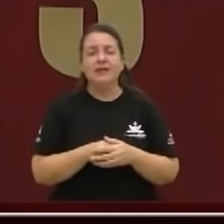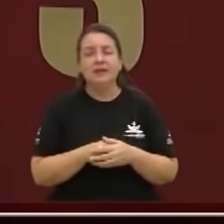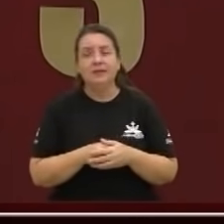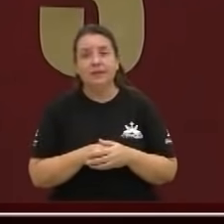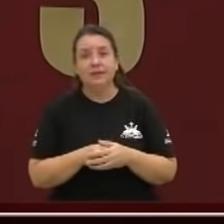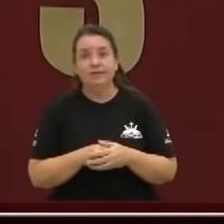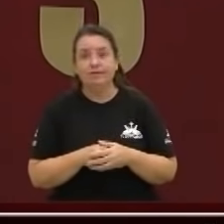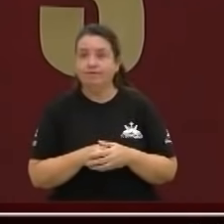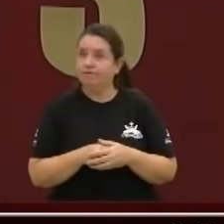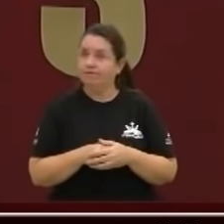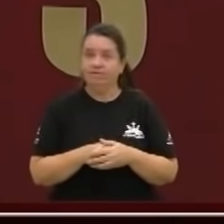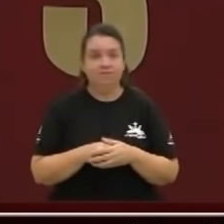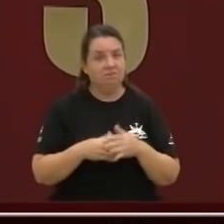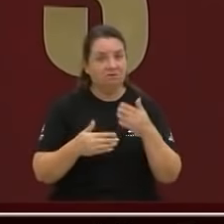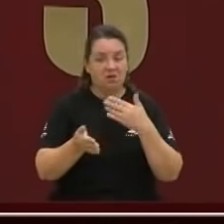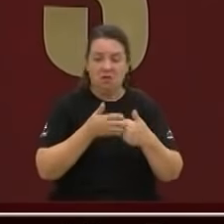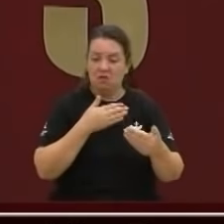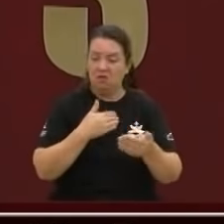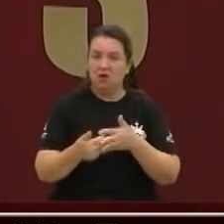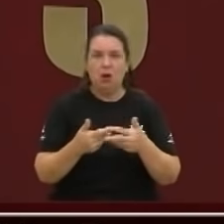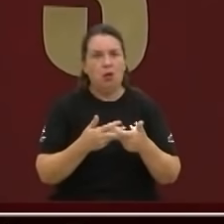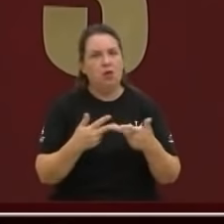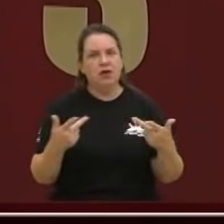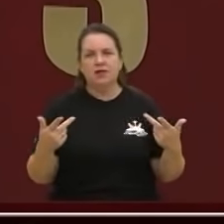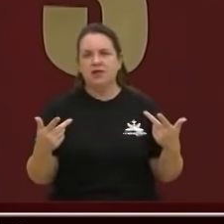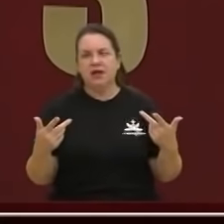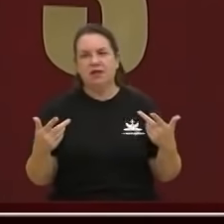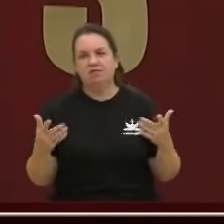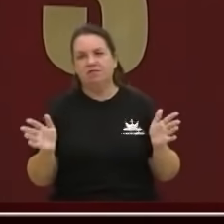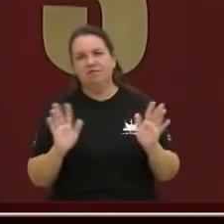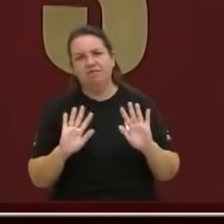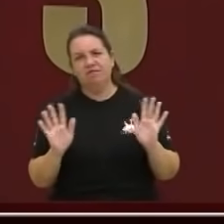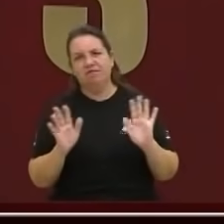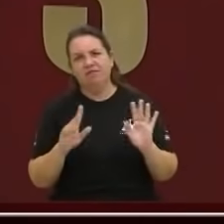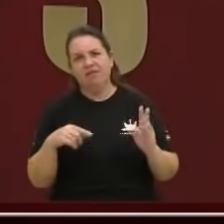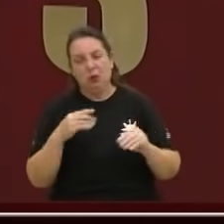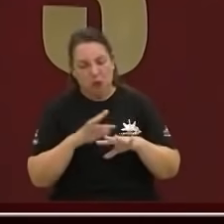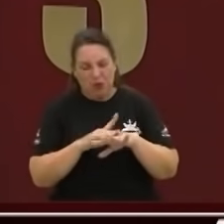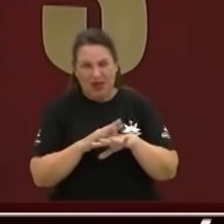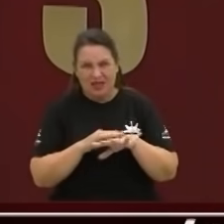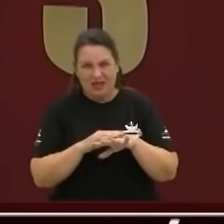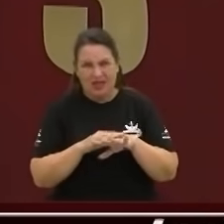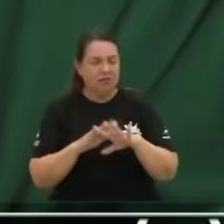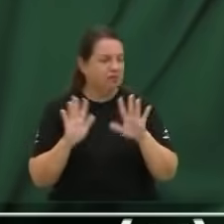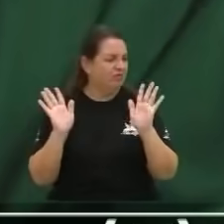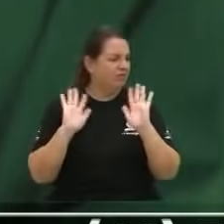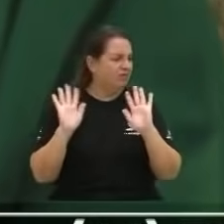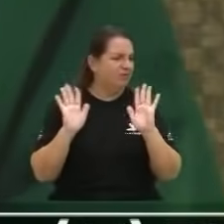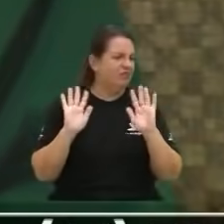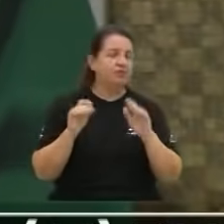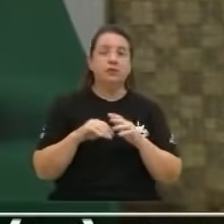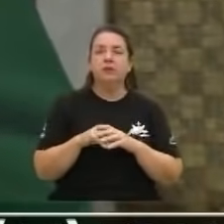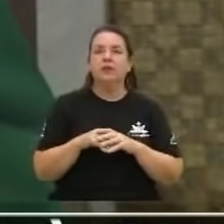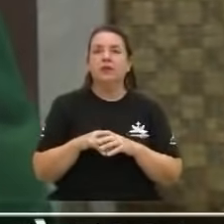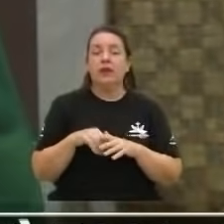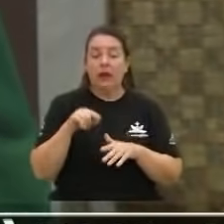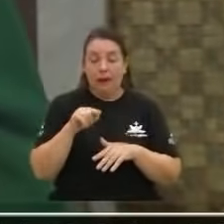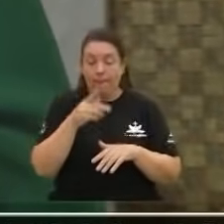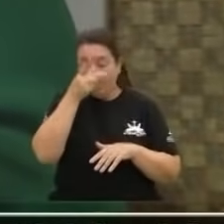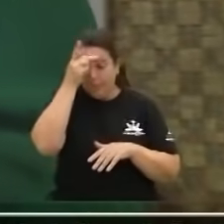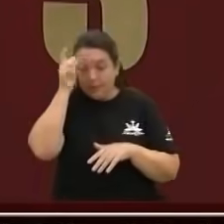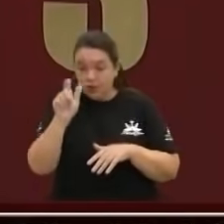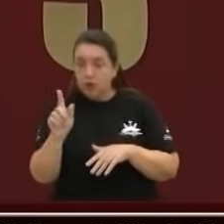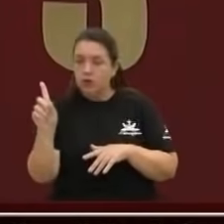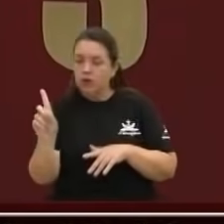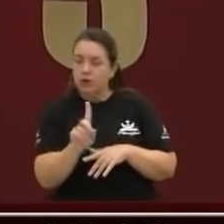Não importa a circunstância, não importa a nossa doença. Aqui tem pessoas que vieram para